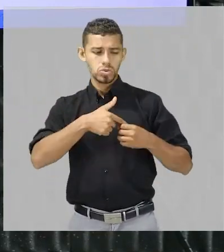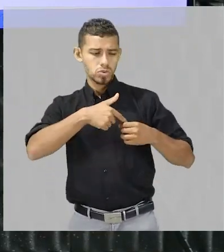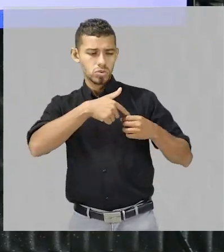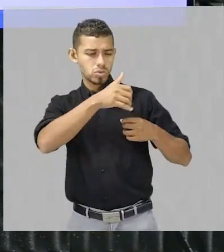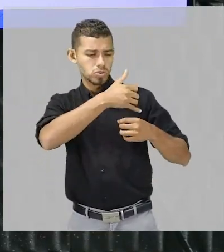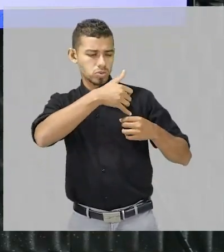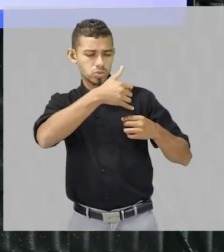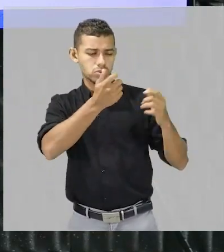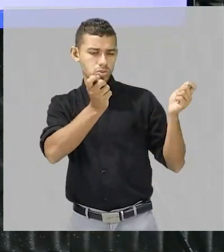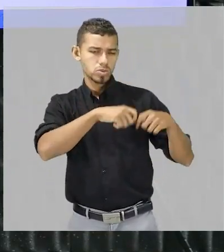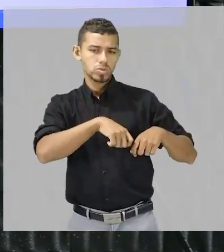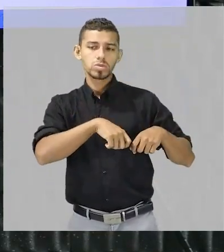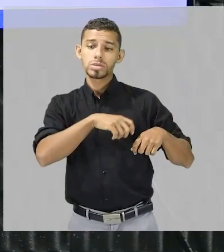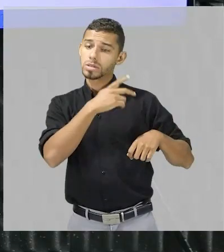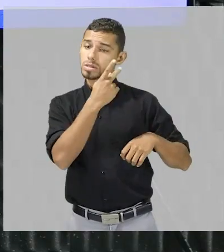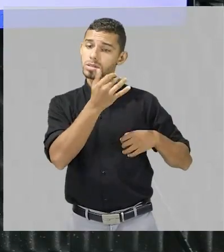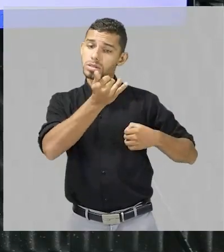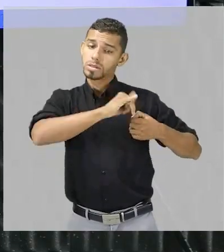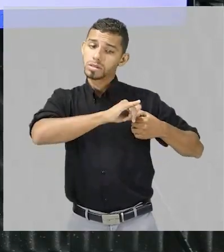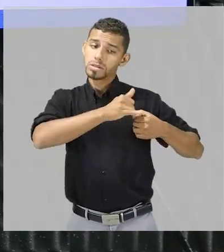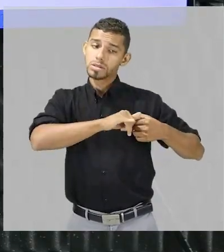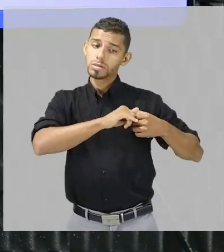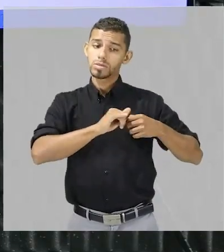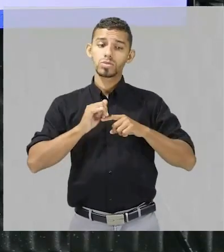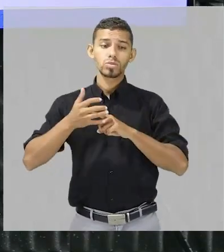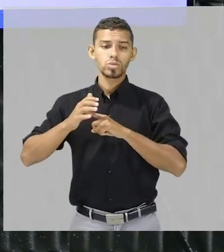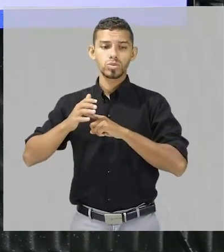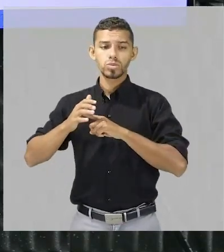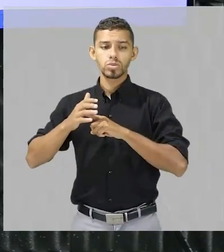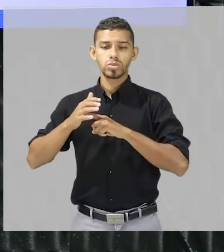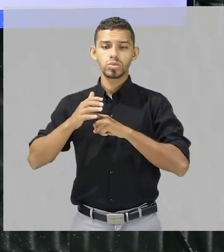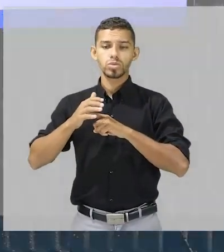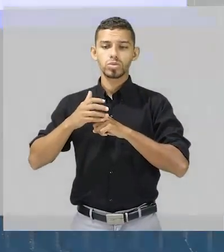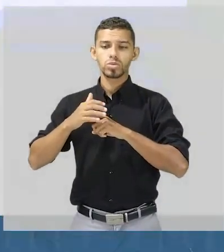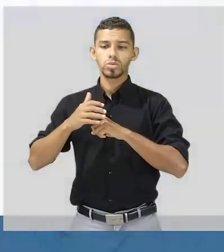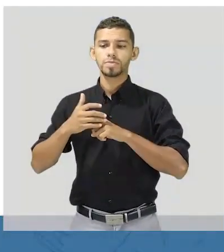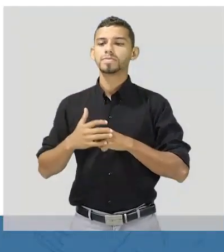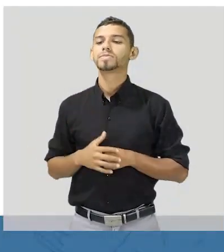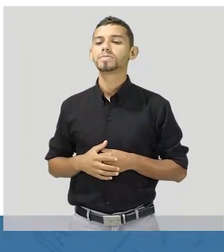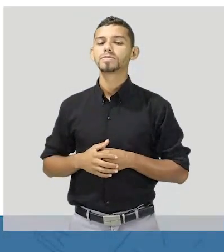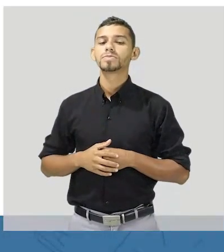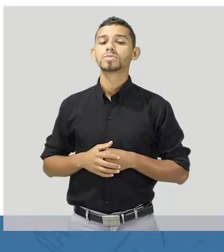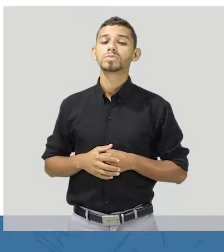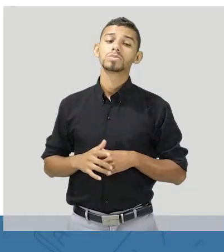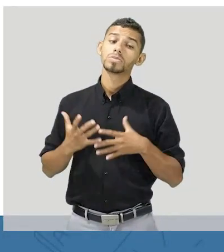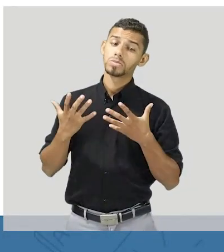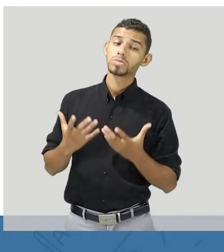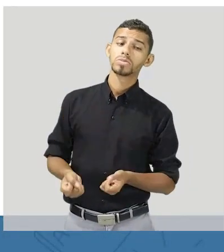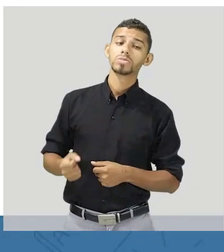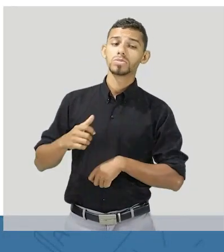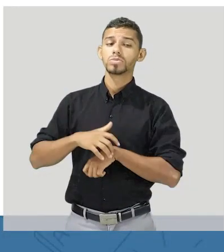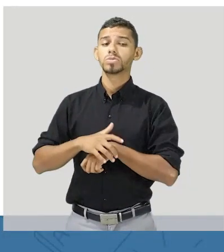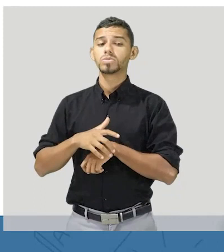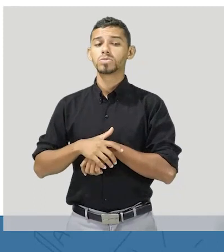diesel de petróleo para motores de combustão interna. Ele pode ser obtido pela reação entre